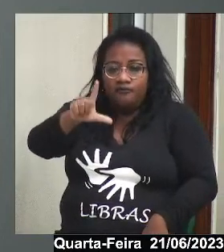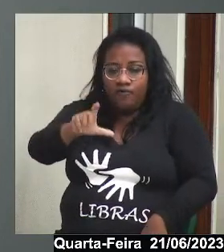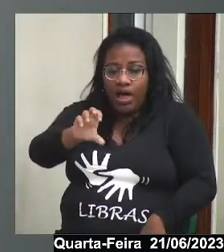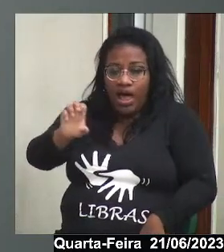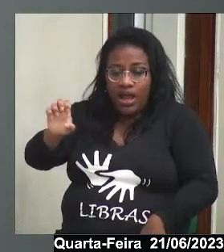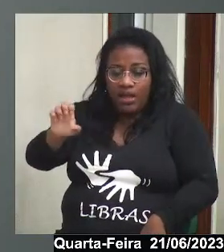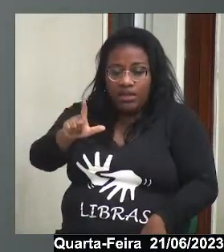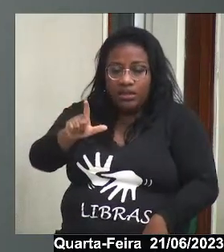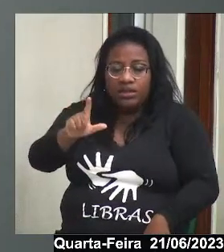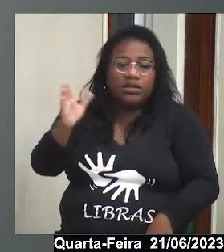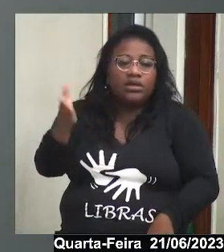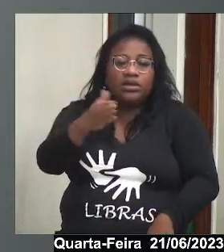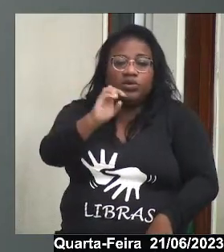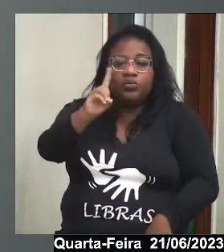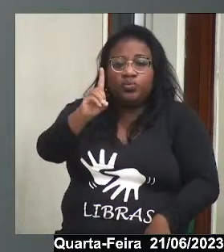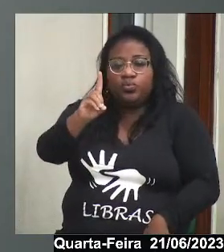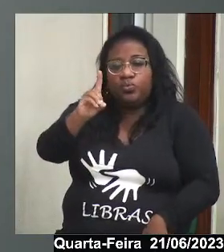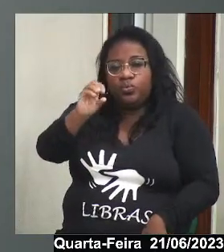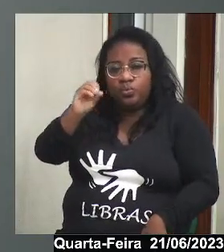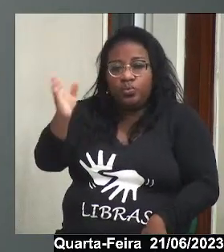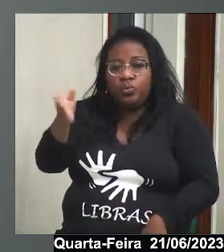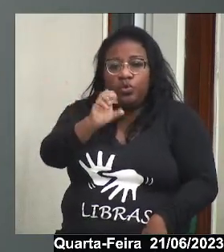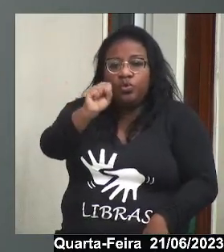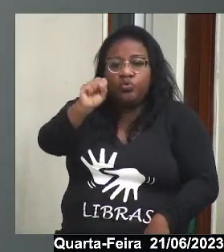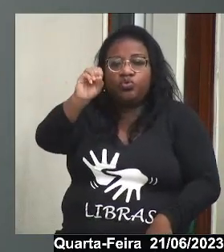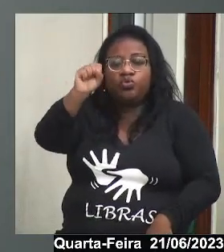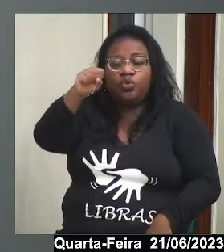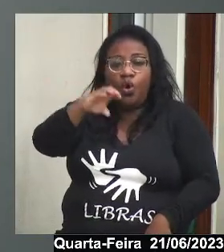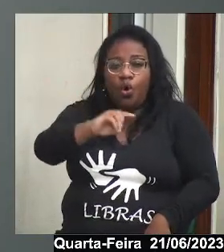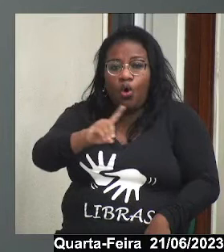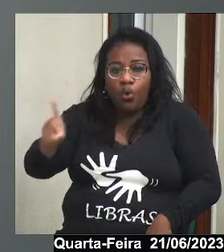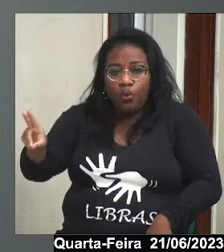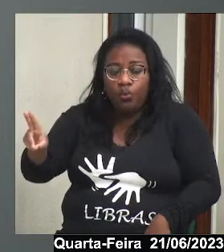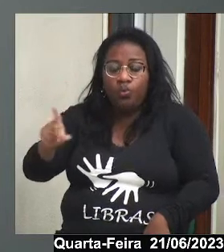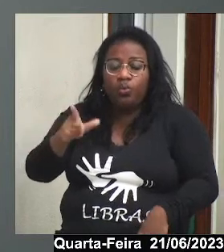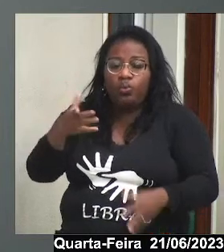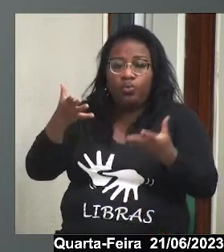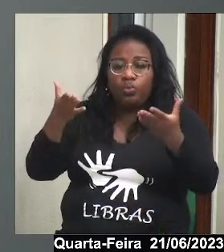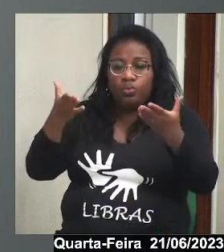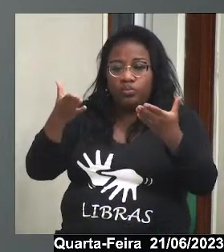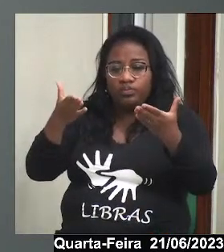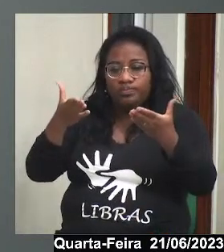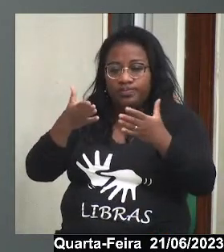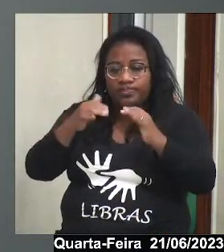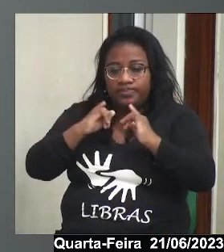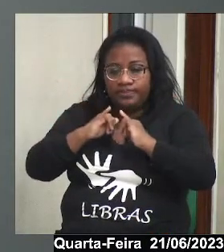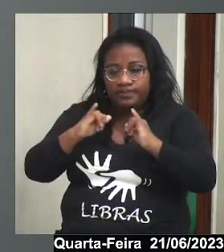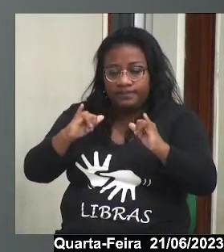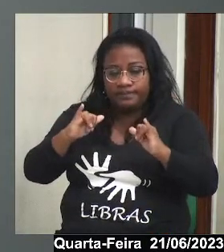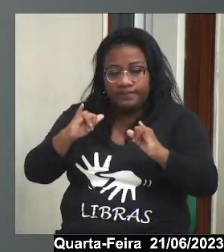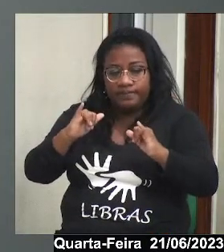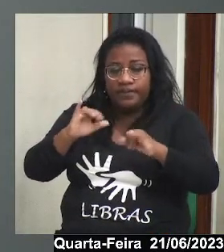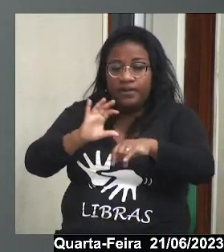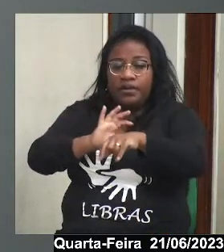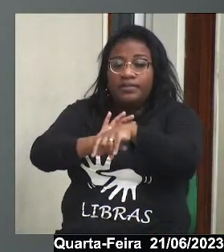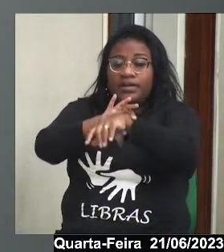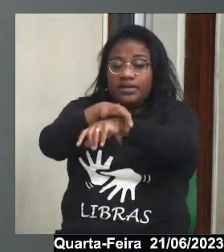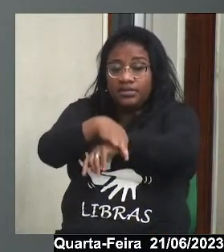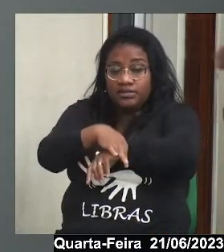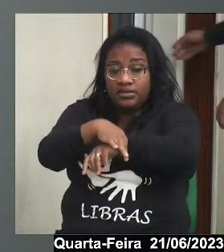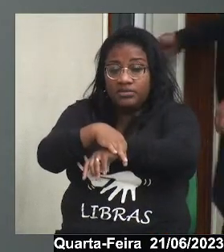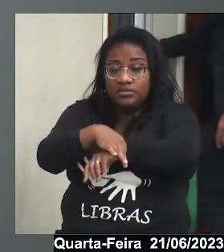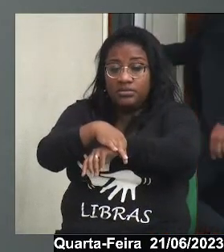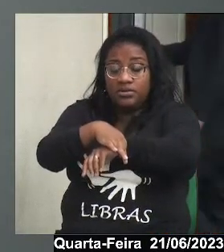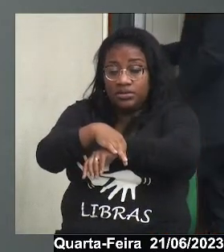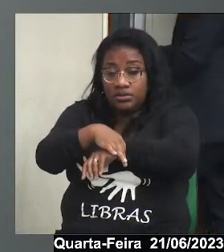solto só ali na região de Itapsirica. Então, o que, que a gente tem? Eu peço mais uma vez aqui, para que a